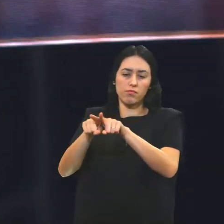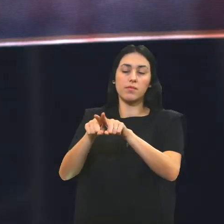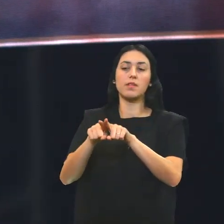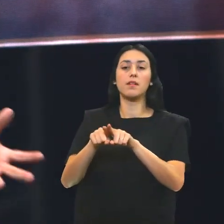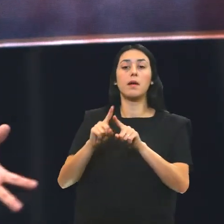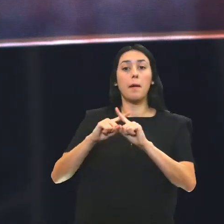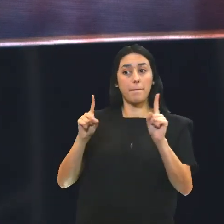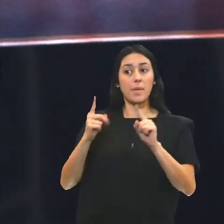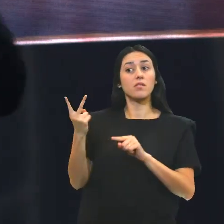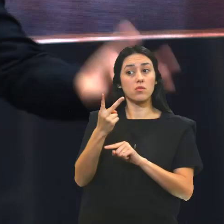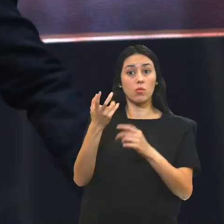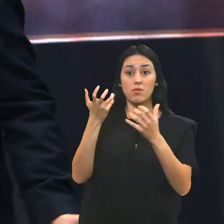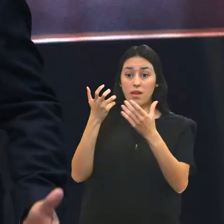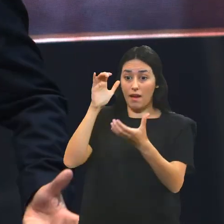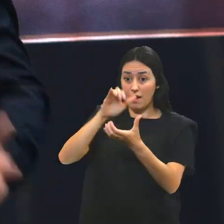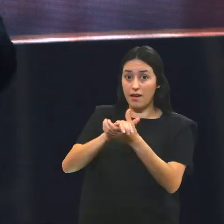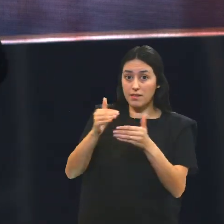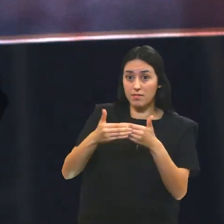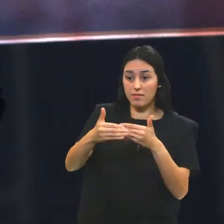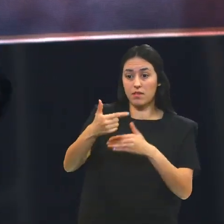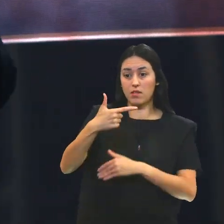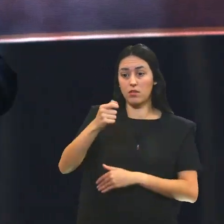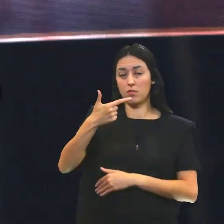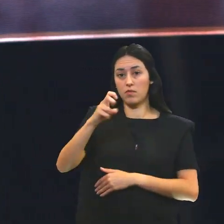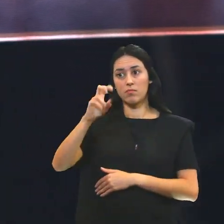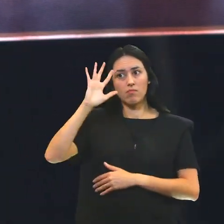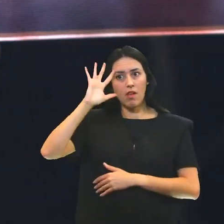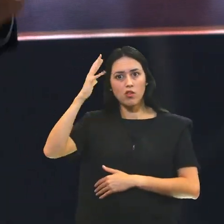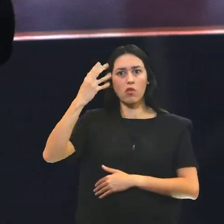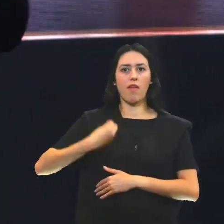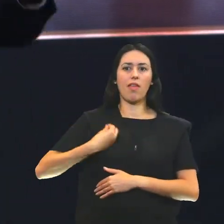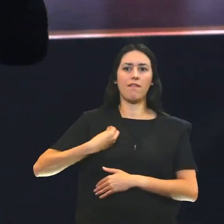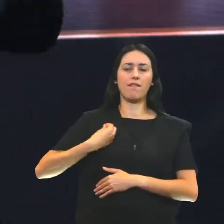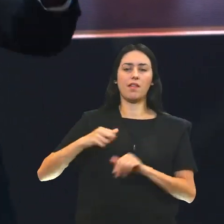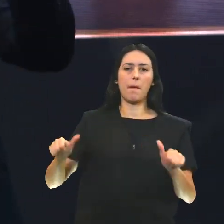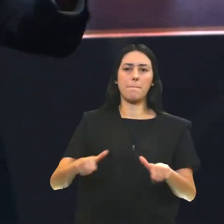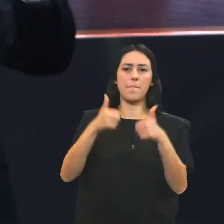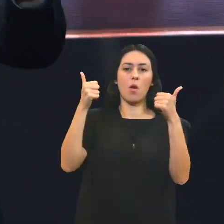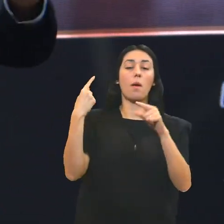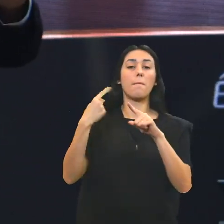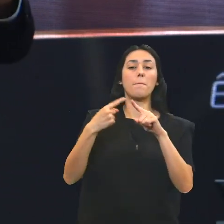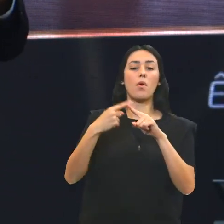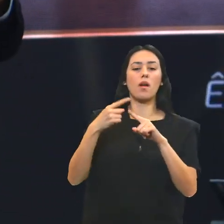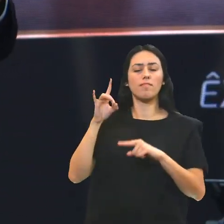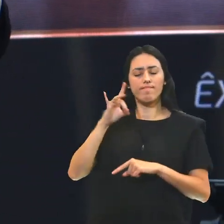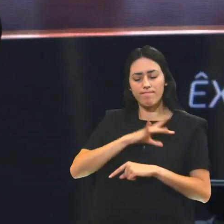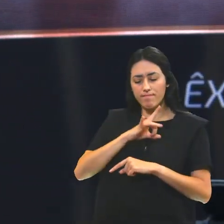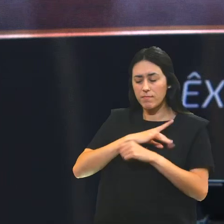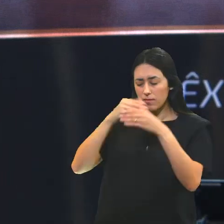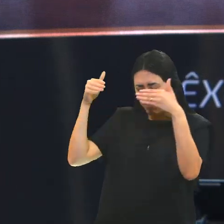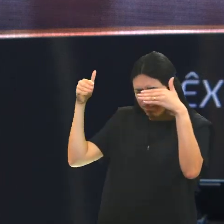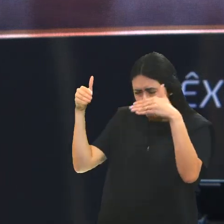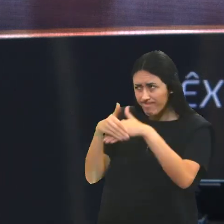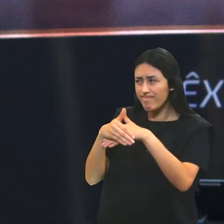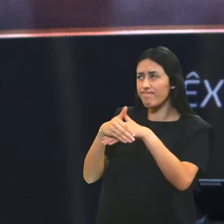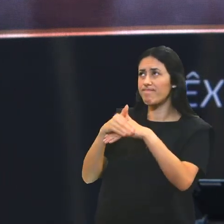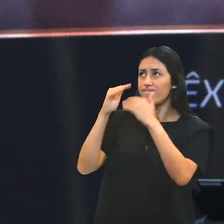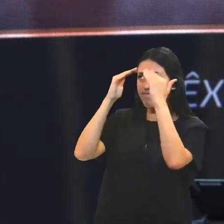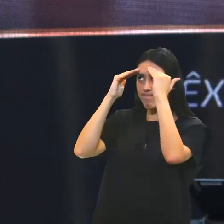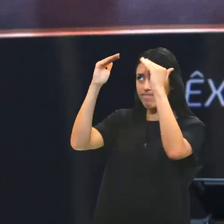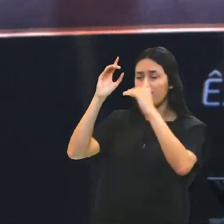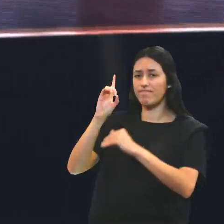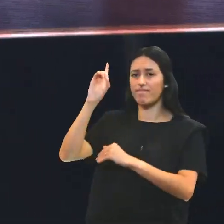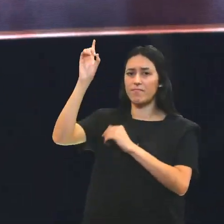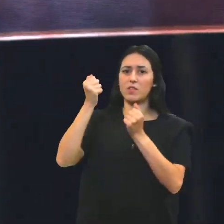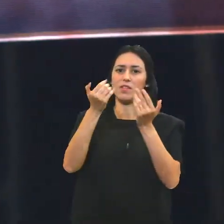em 2025 querem se casar, estão resolvendo a vida, sabe por quê? Porque temor de Deus gera vida. Se